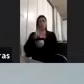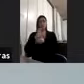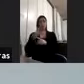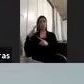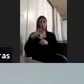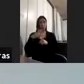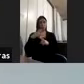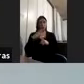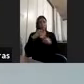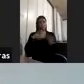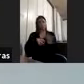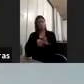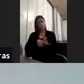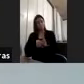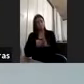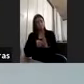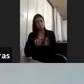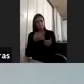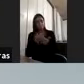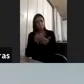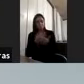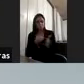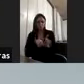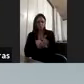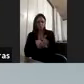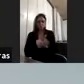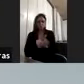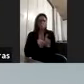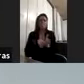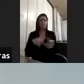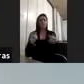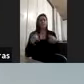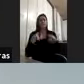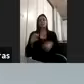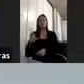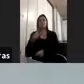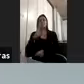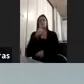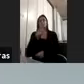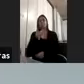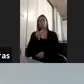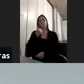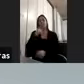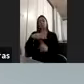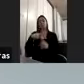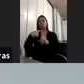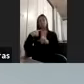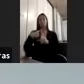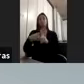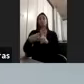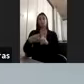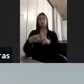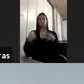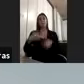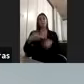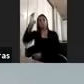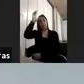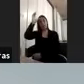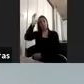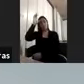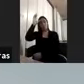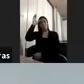que pensar muito bem quais os passos que ela dará para poder fazer prevalecer o bom senso, né? Recuar